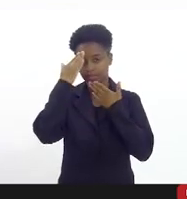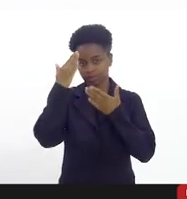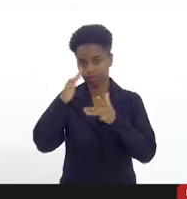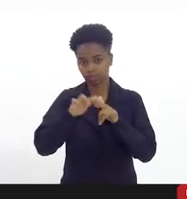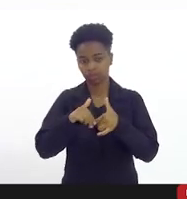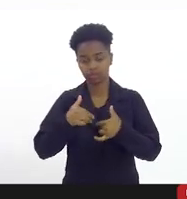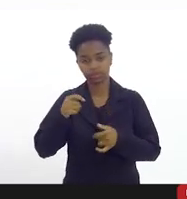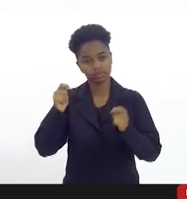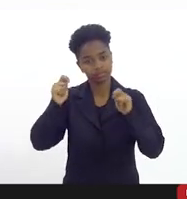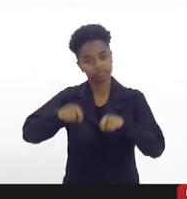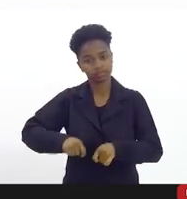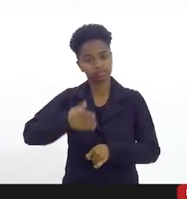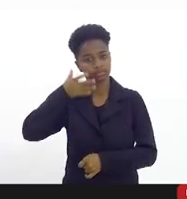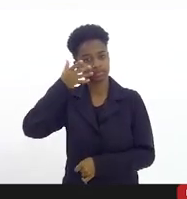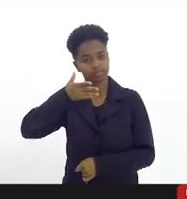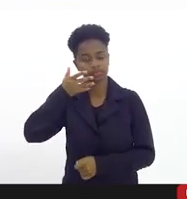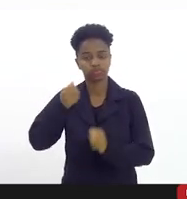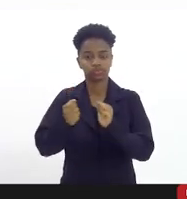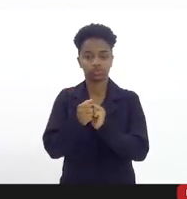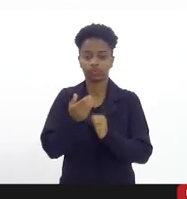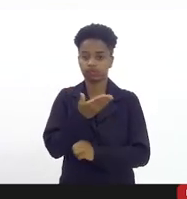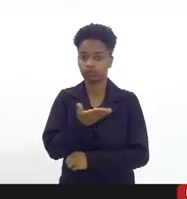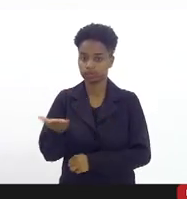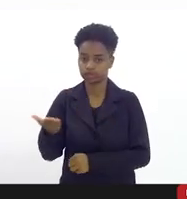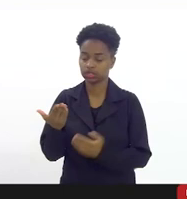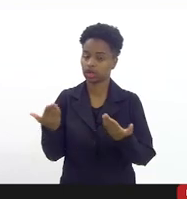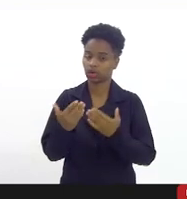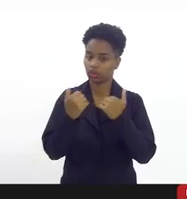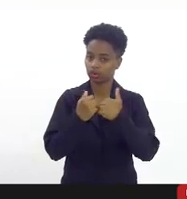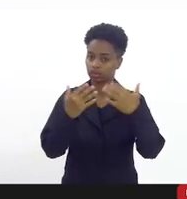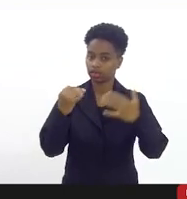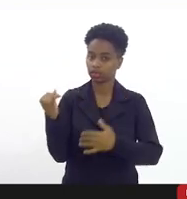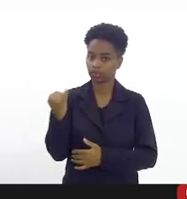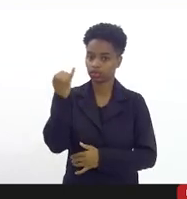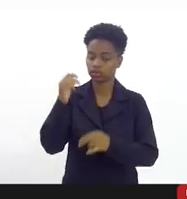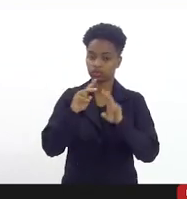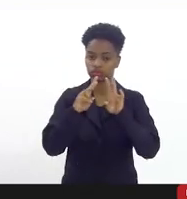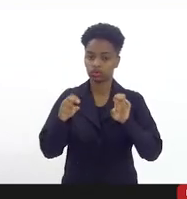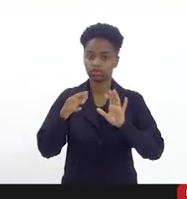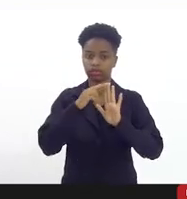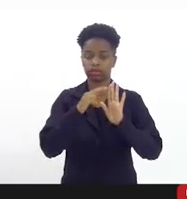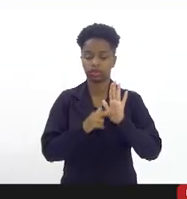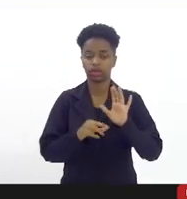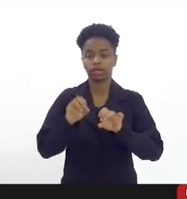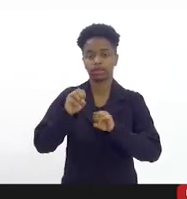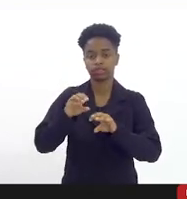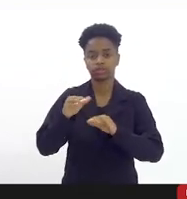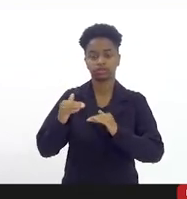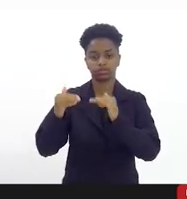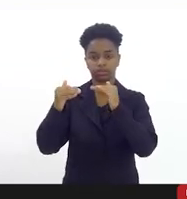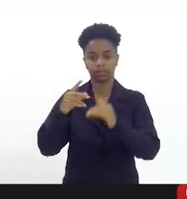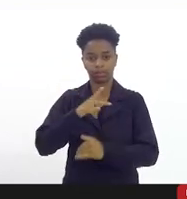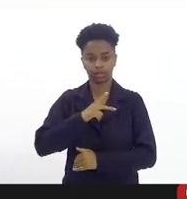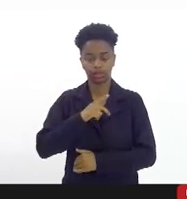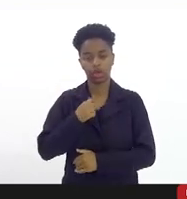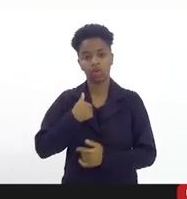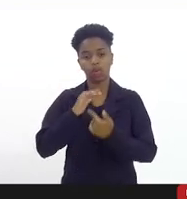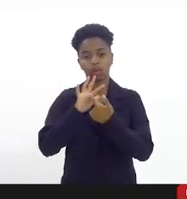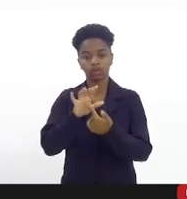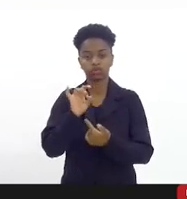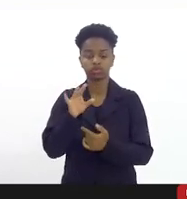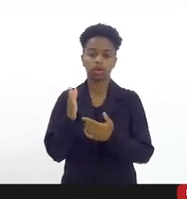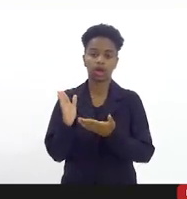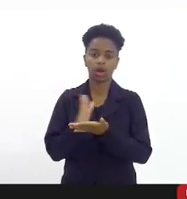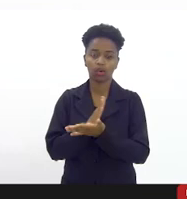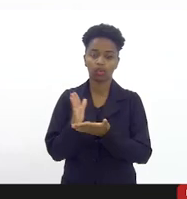pela possibilidade de falar com vocês na sua audiência é muito importante né sobre o regulamentação do ensino superior privado eu vou só trazer alguns dados